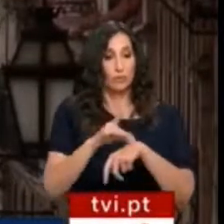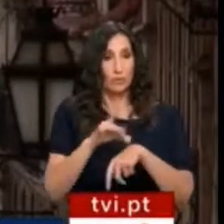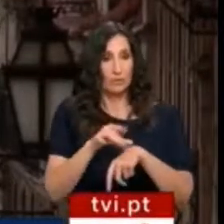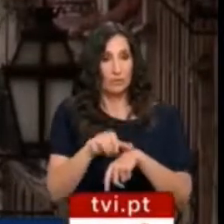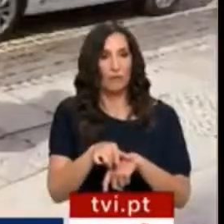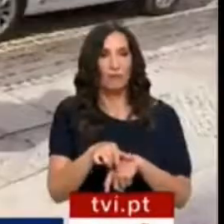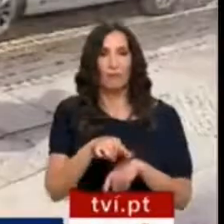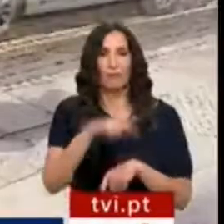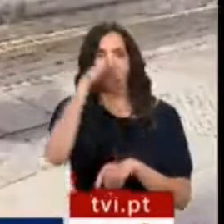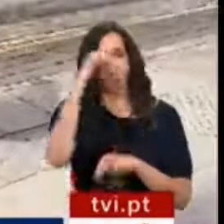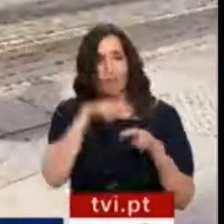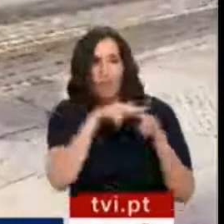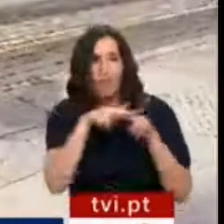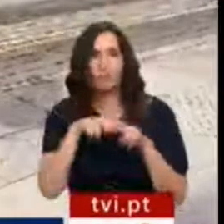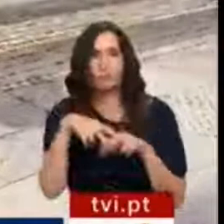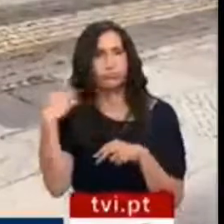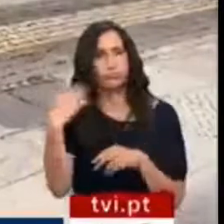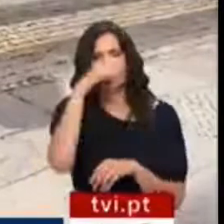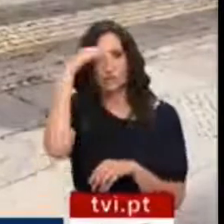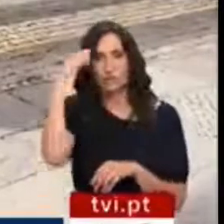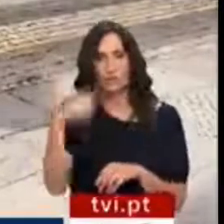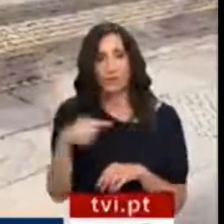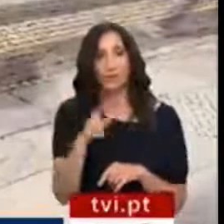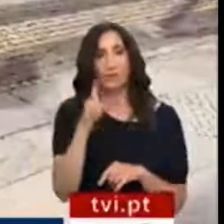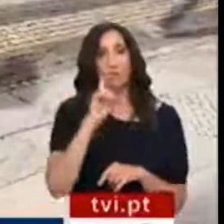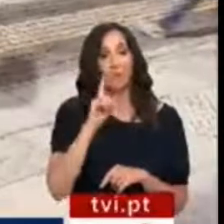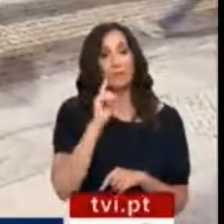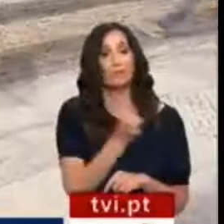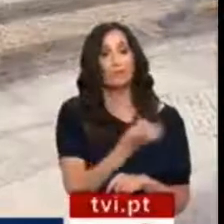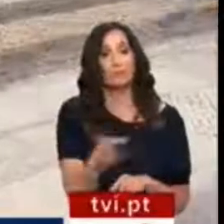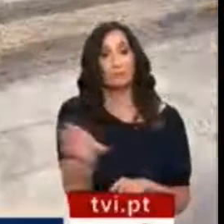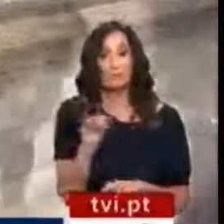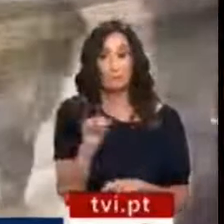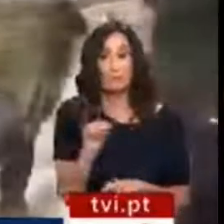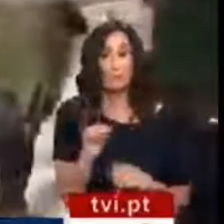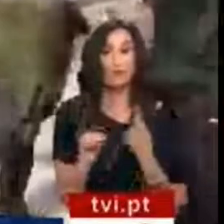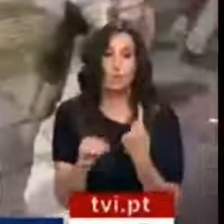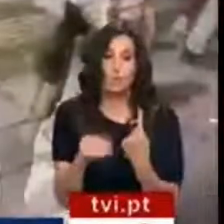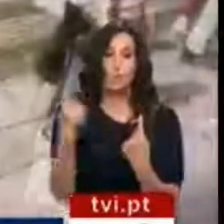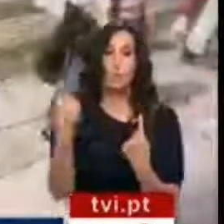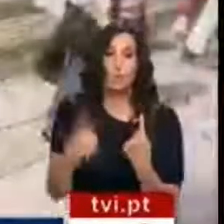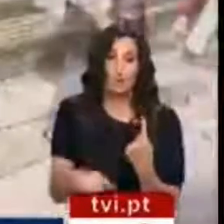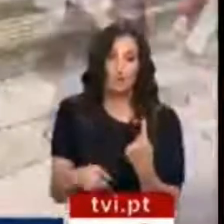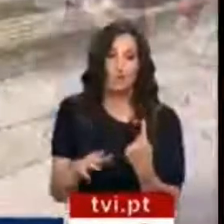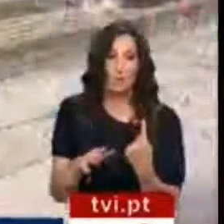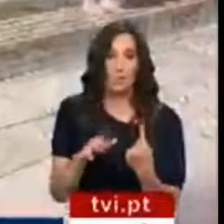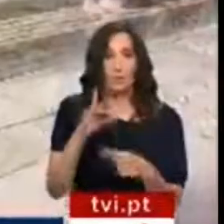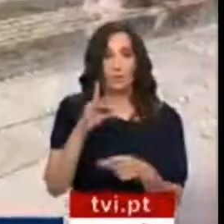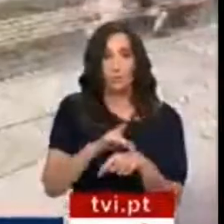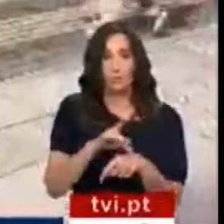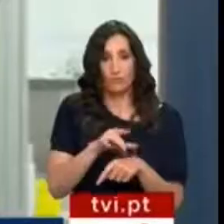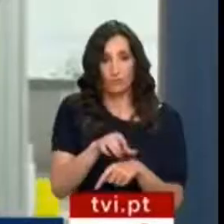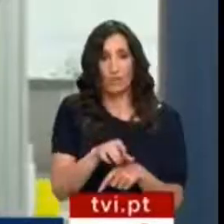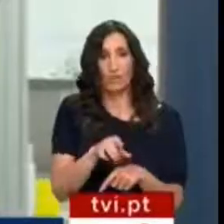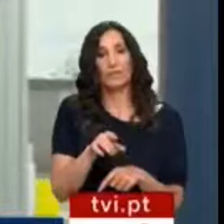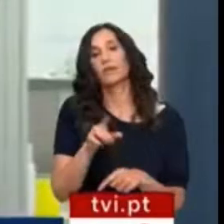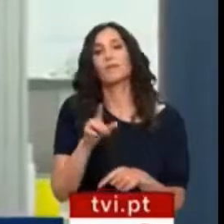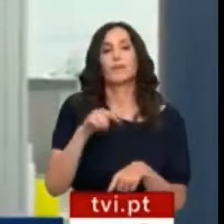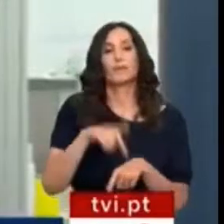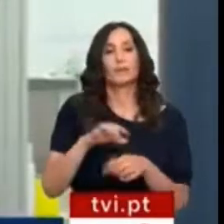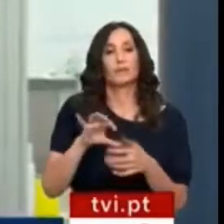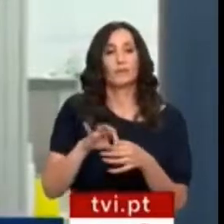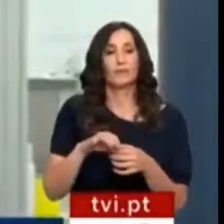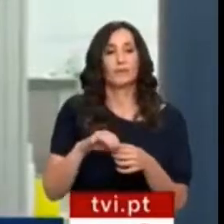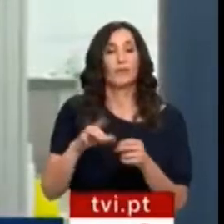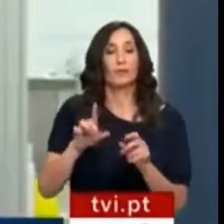doença de difícil diagnóstico. Afeta uma em cada 10 mulheres em idade reprodutiva. Endometriose vem de